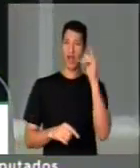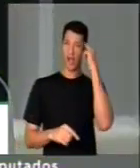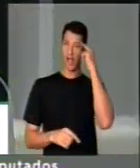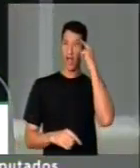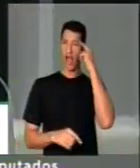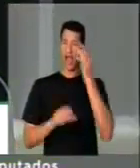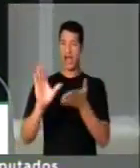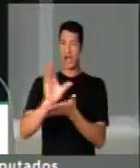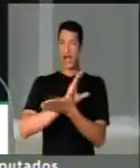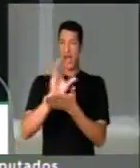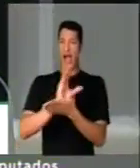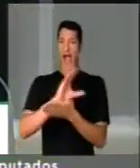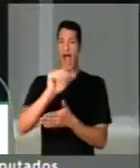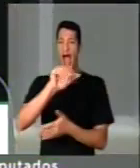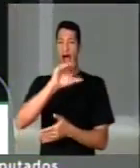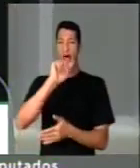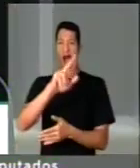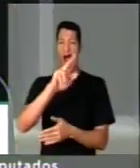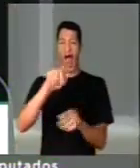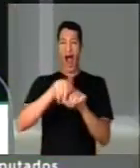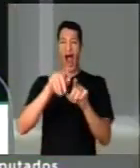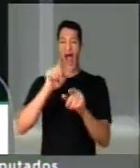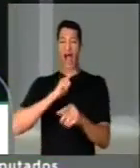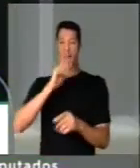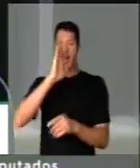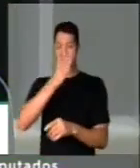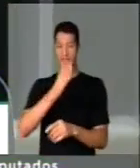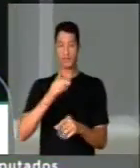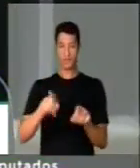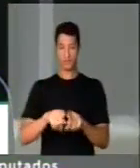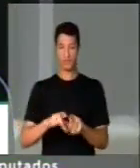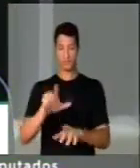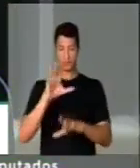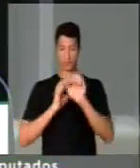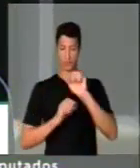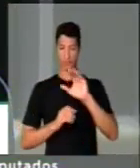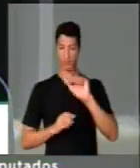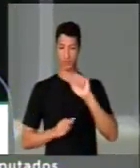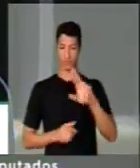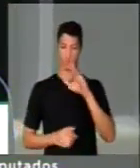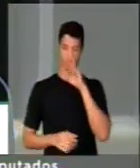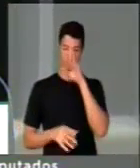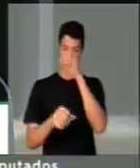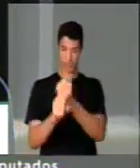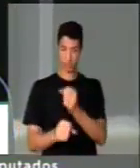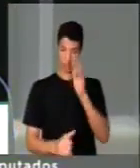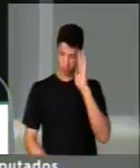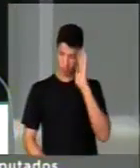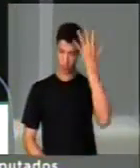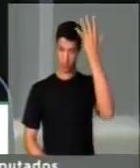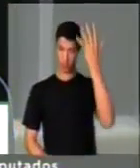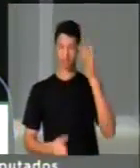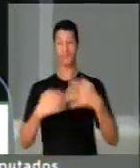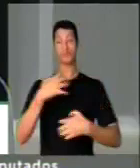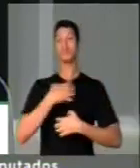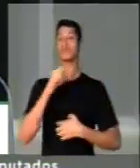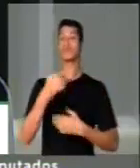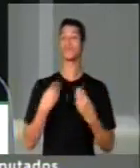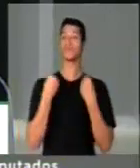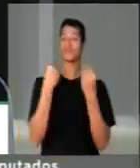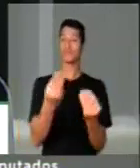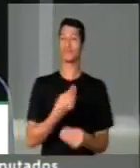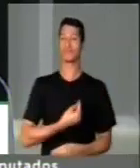repensar o refinanciamento da cacauicultura, tem sido os cacauicultores fortes, decididos, no sentido de